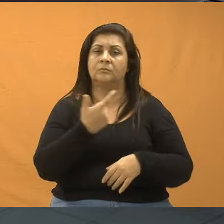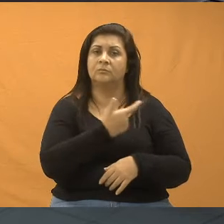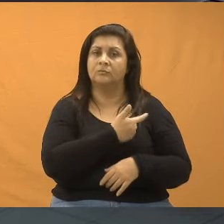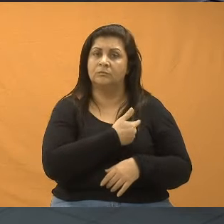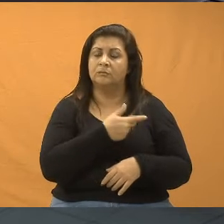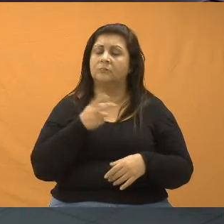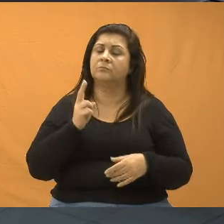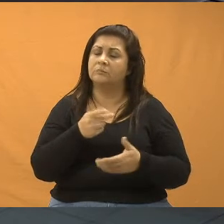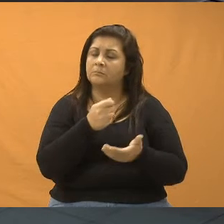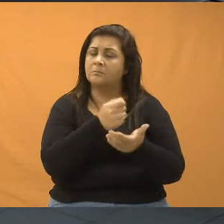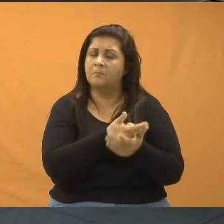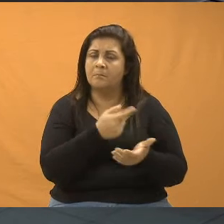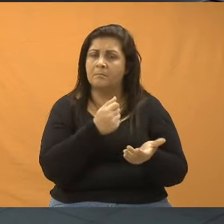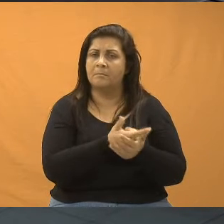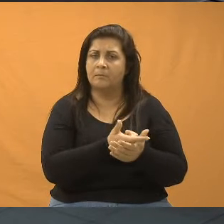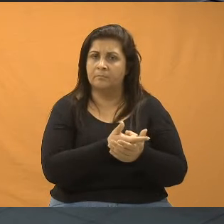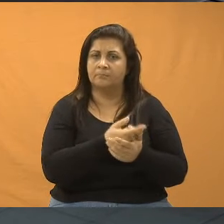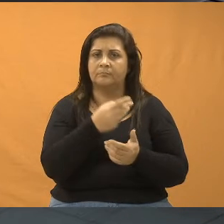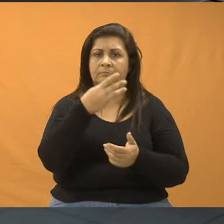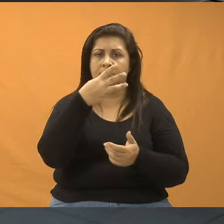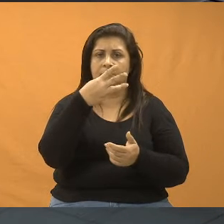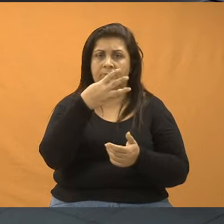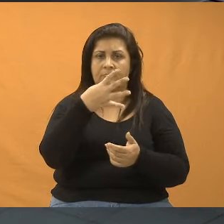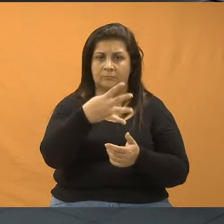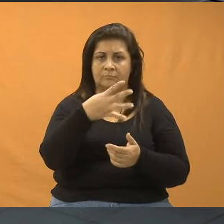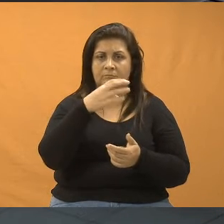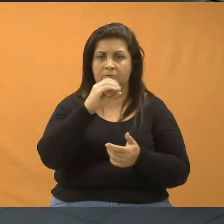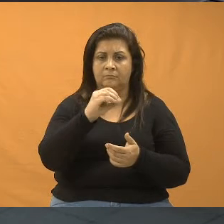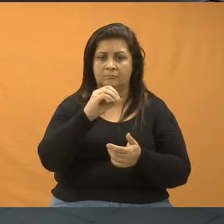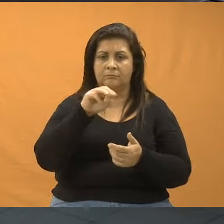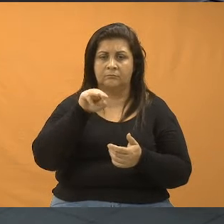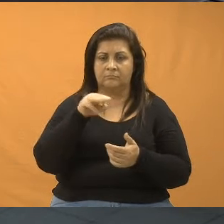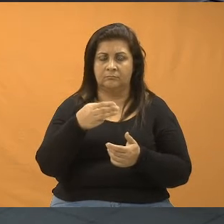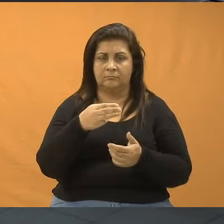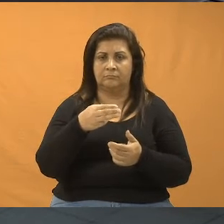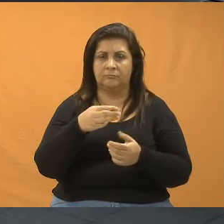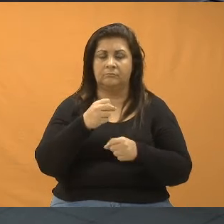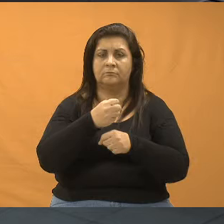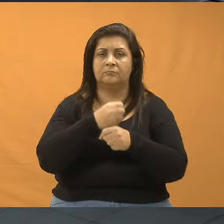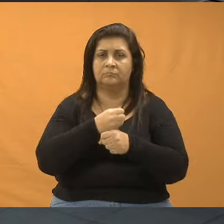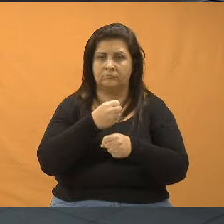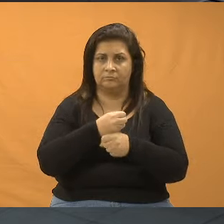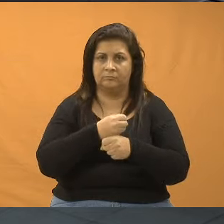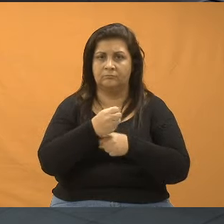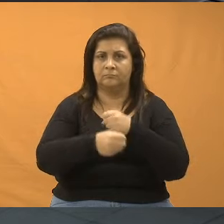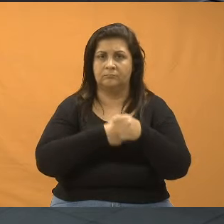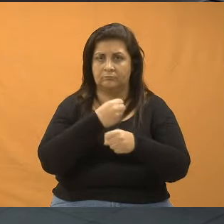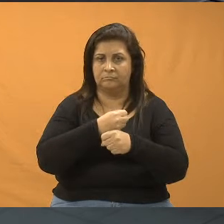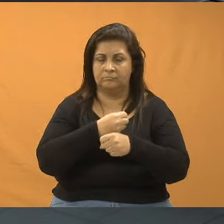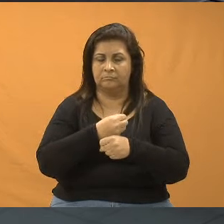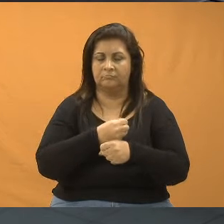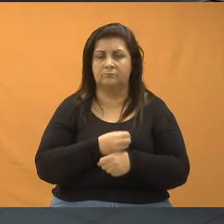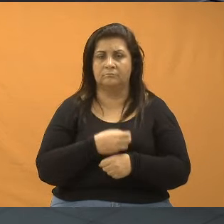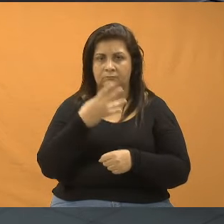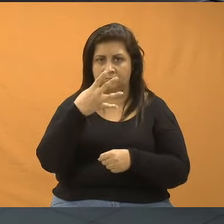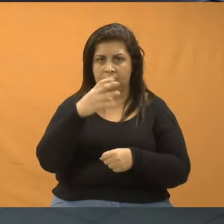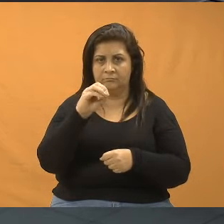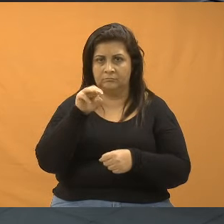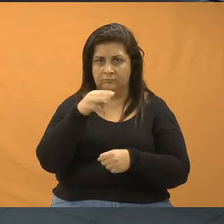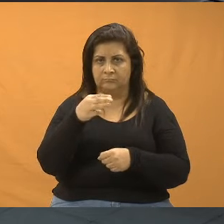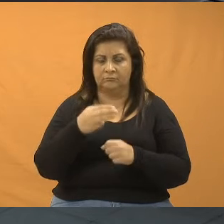aportando o que é aportado hoje, cerca de 40 milhões de reais por ano.